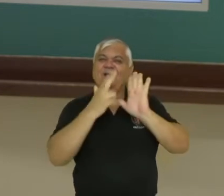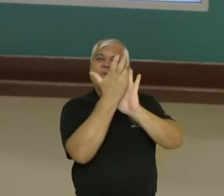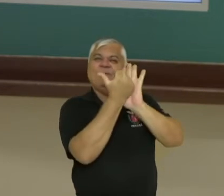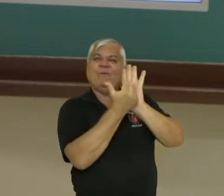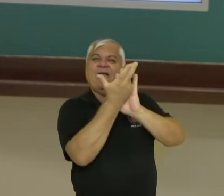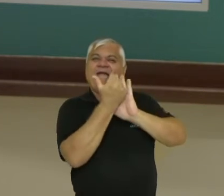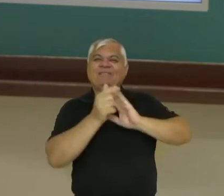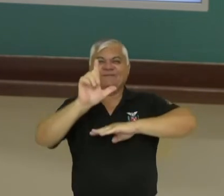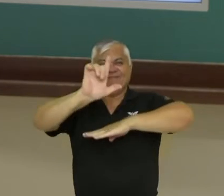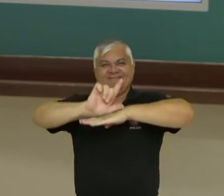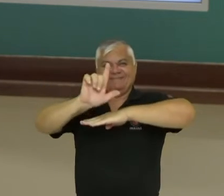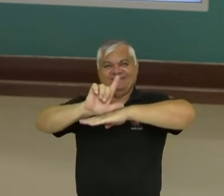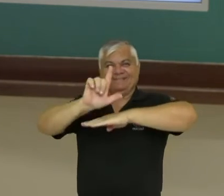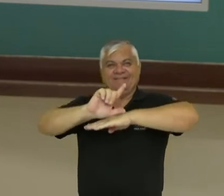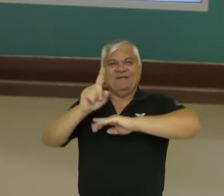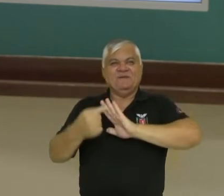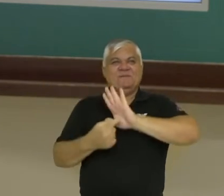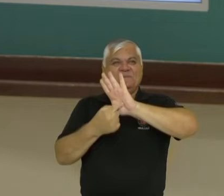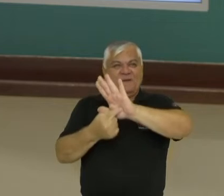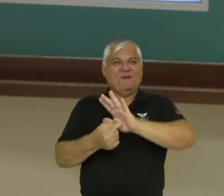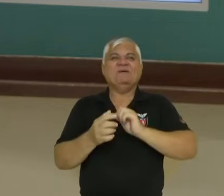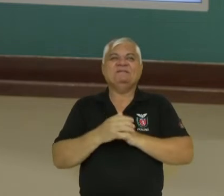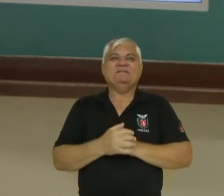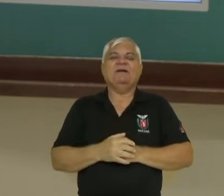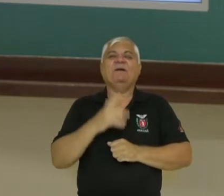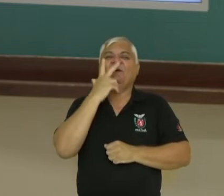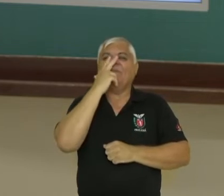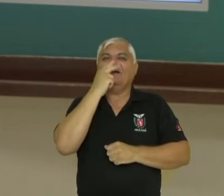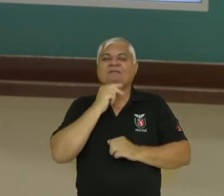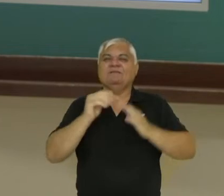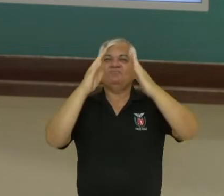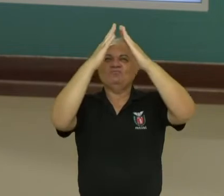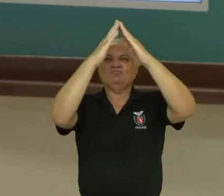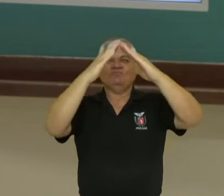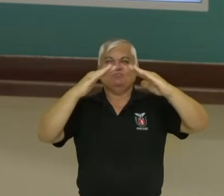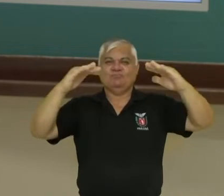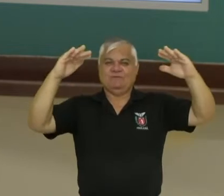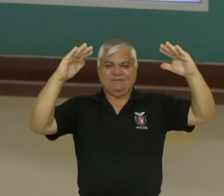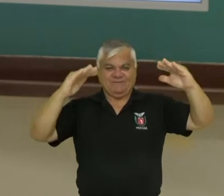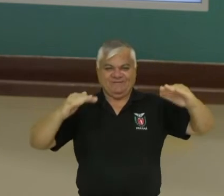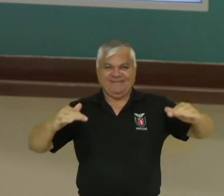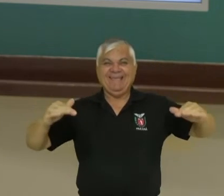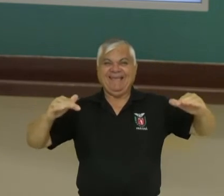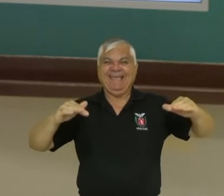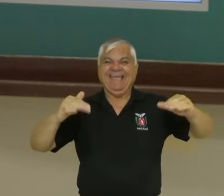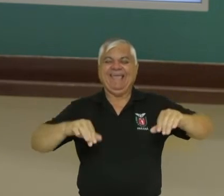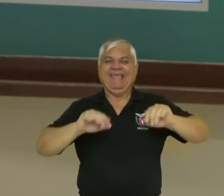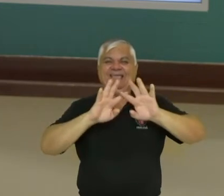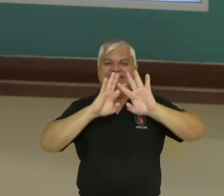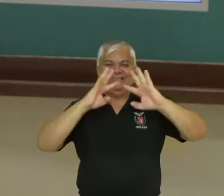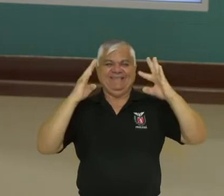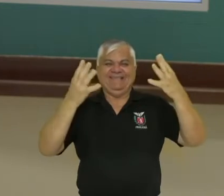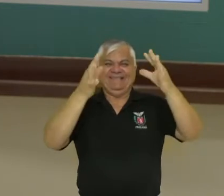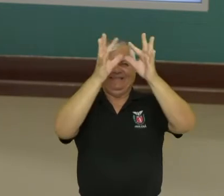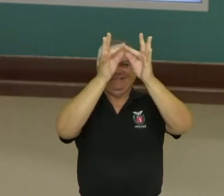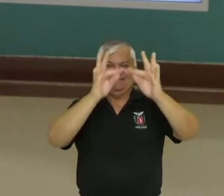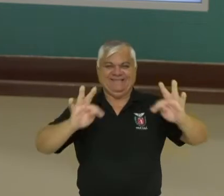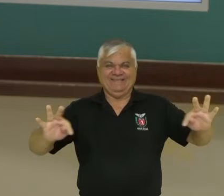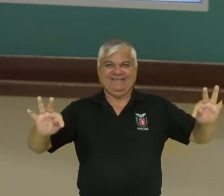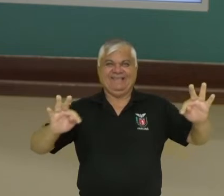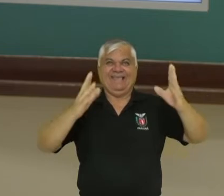está representando esse teatro, né, esse teatro que tem um outro local, chegou na cidade, foi montada a sua tenda ali, né,